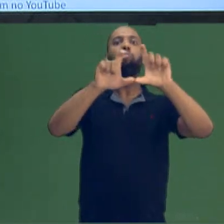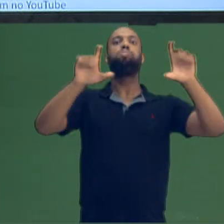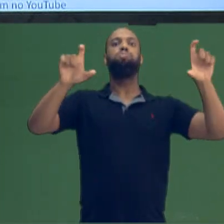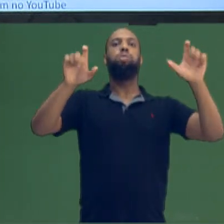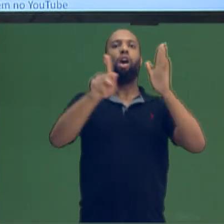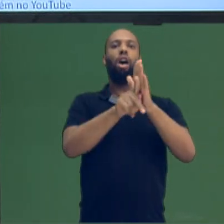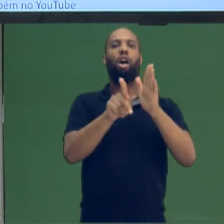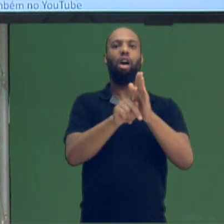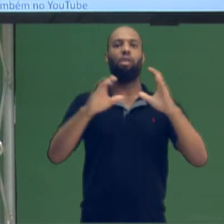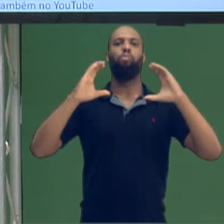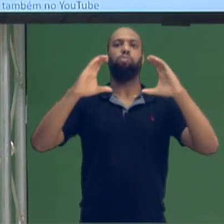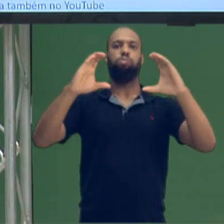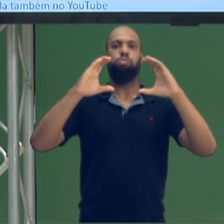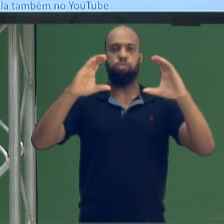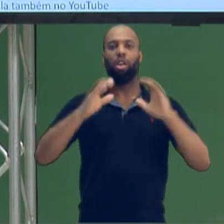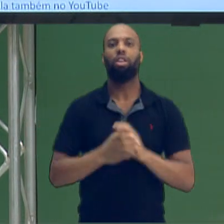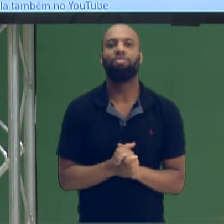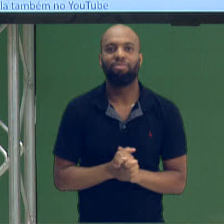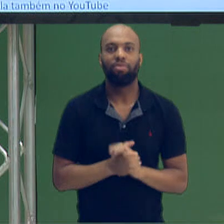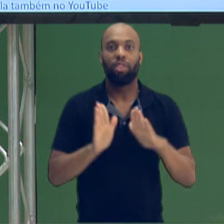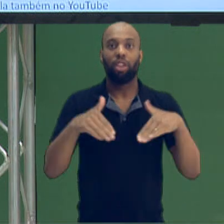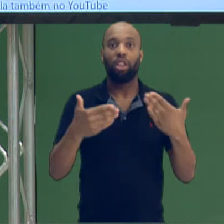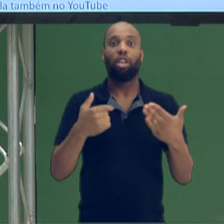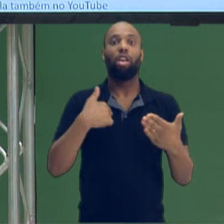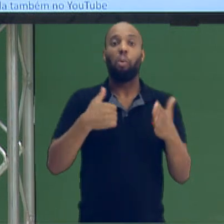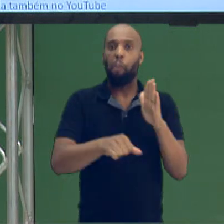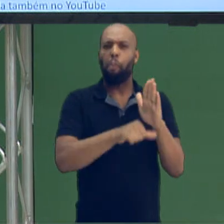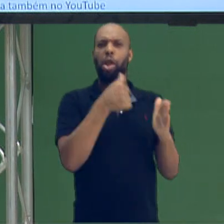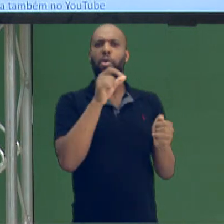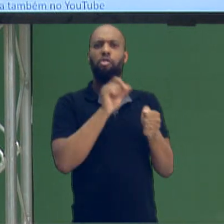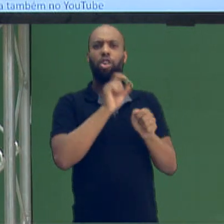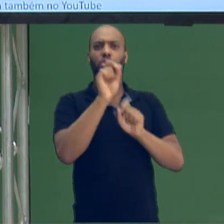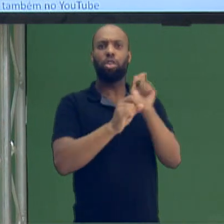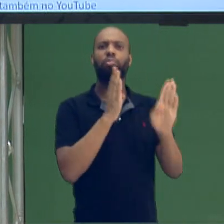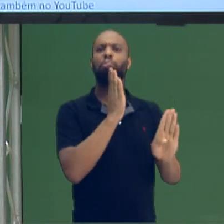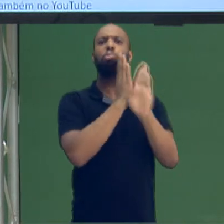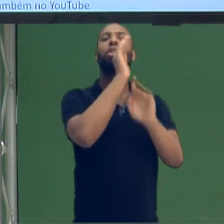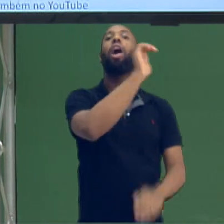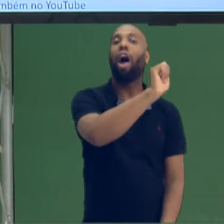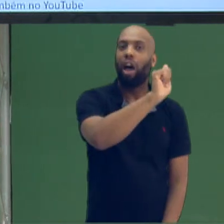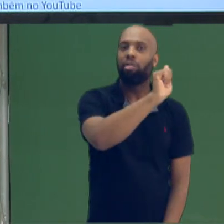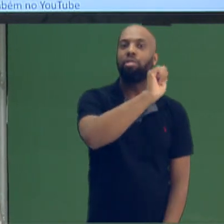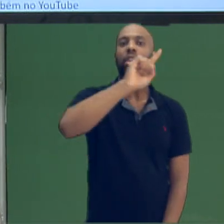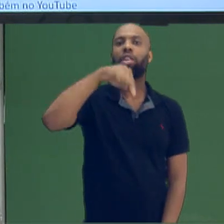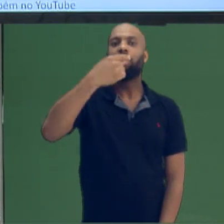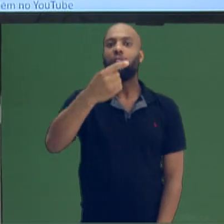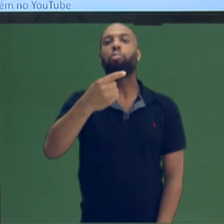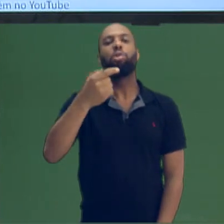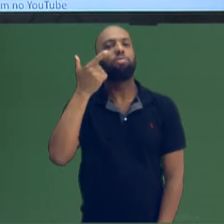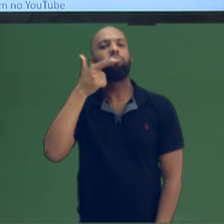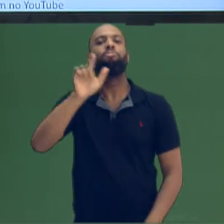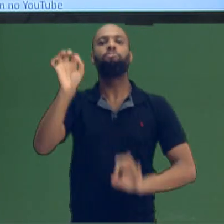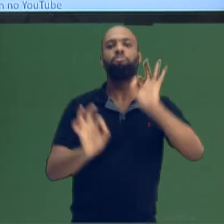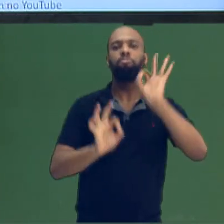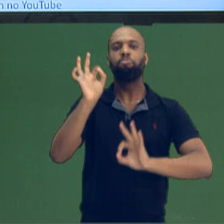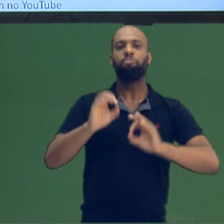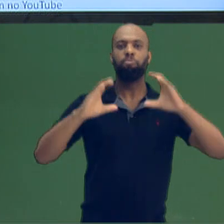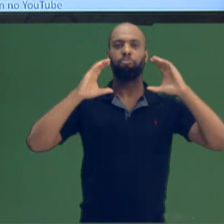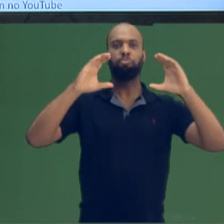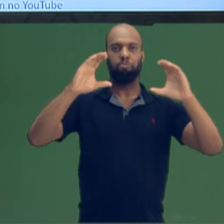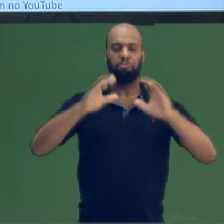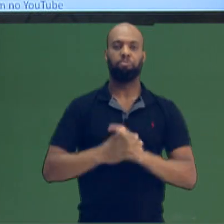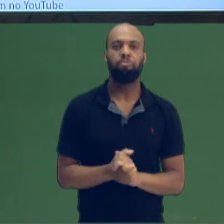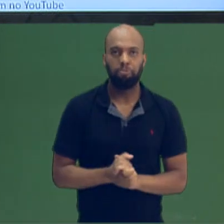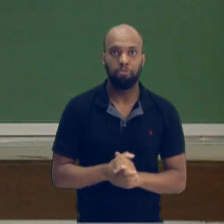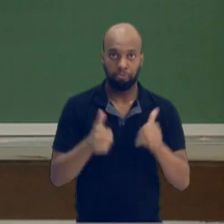afim. Perfeito? Então, primeira coisa, descobrir o valor do coeficiente angular e depois a gente consegue montar a nossa função